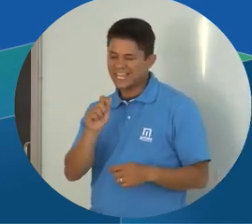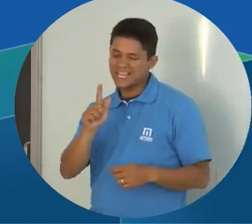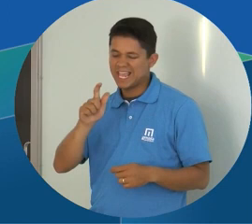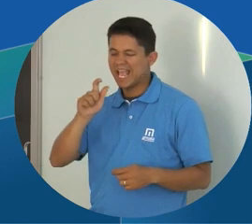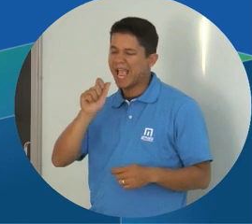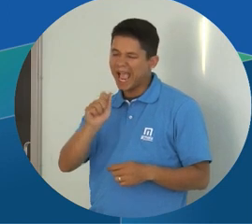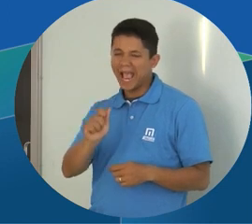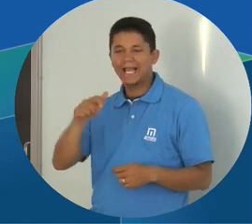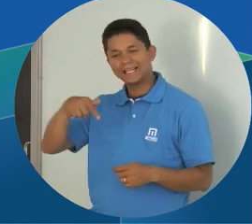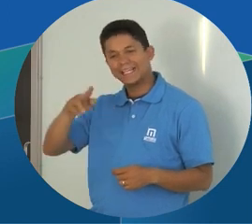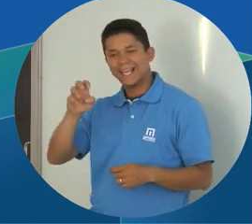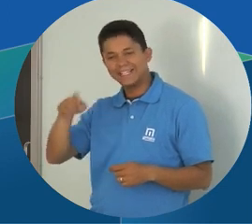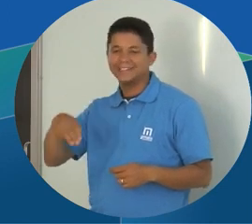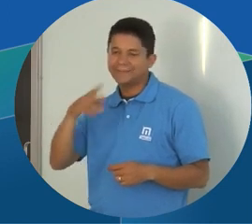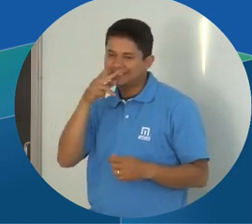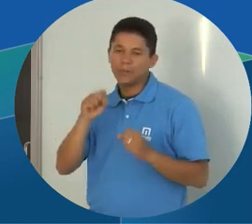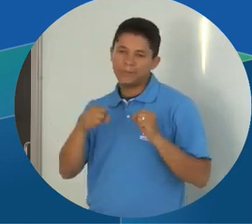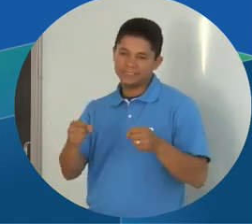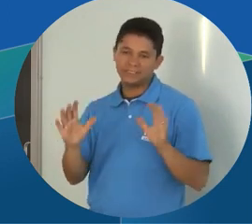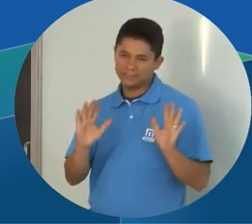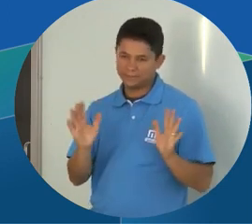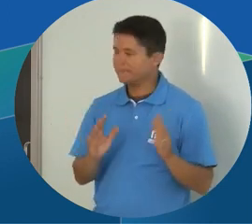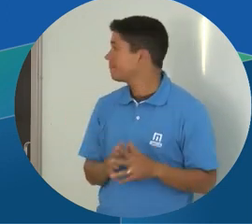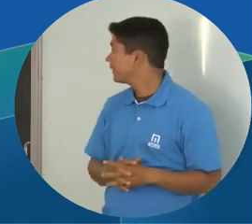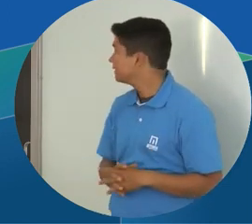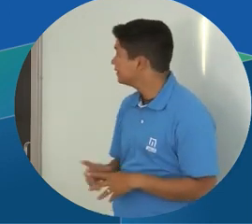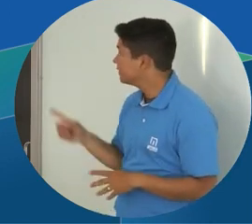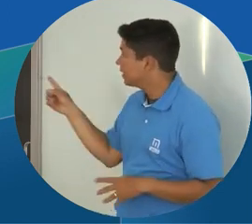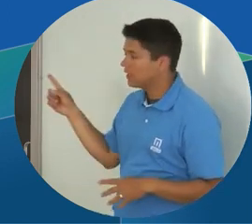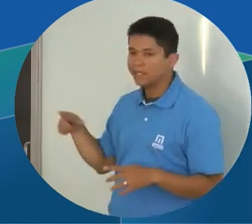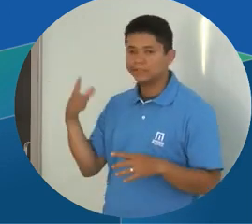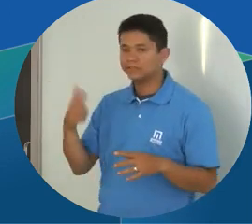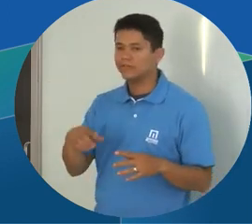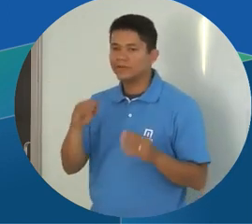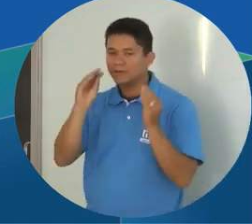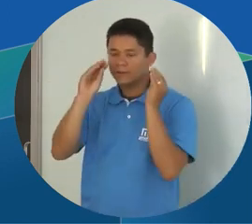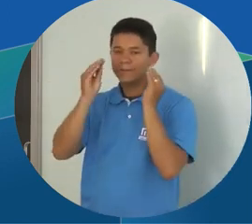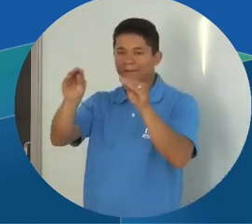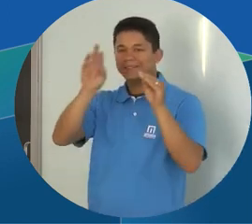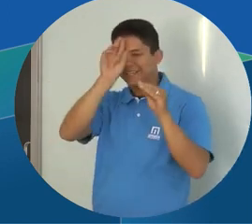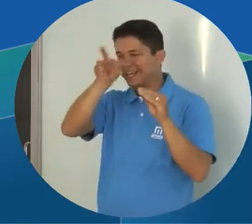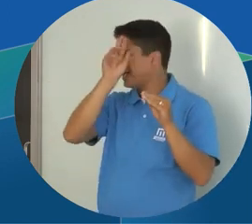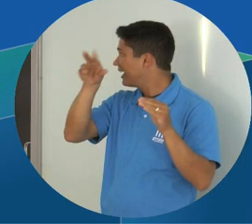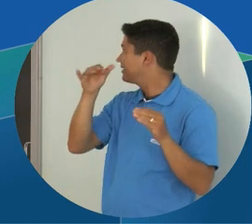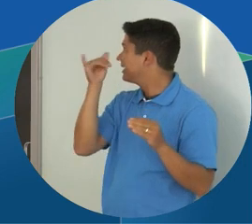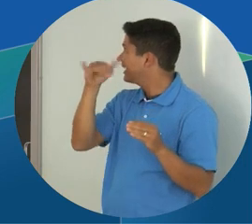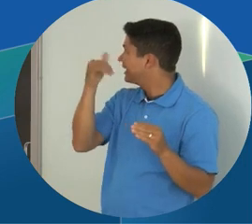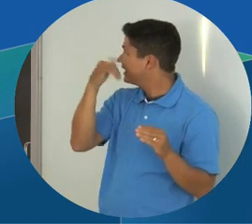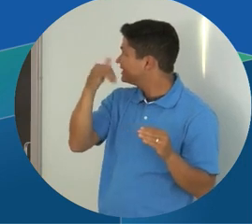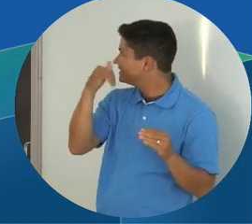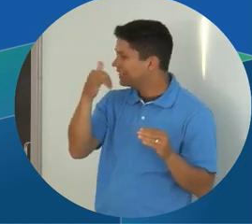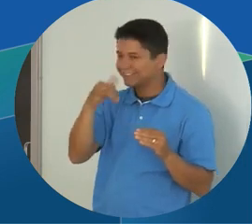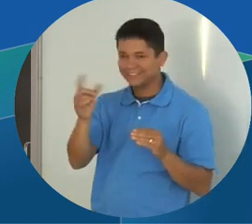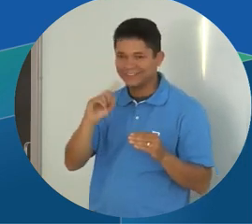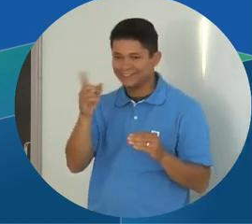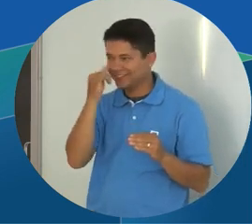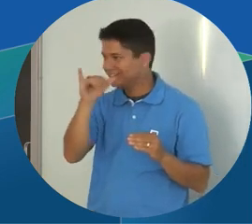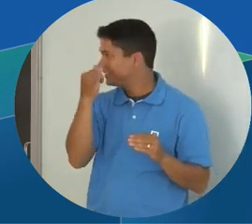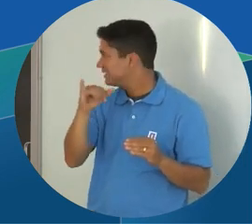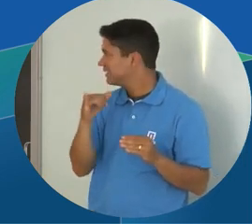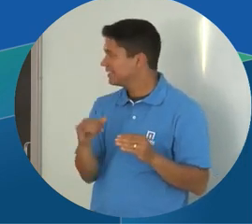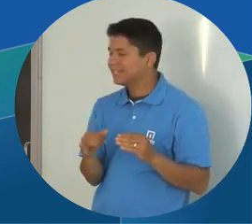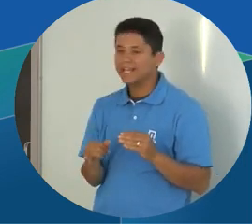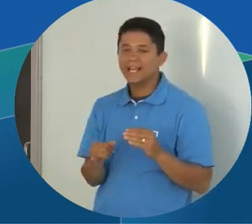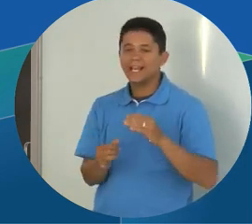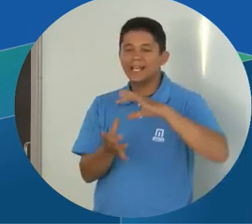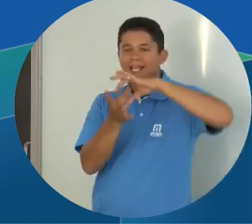Mais um tema aí das características geométricas, né? Até eu coloquei equivocadamente aqui, cabos energizados, não é energizado, né? É de